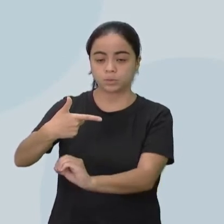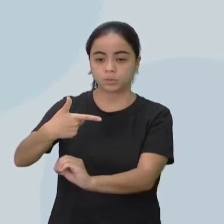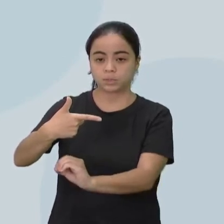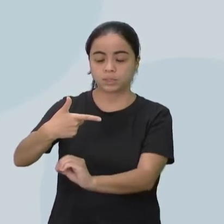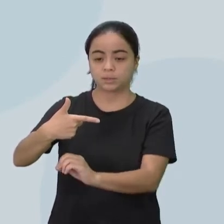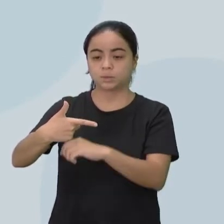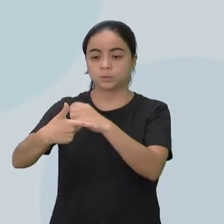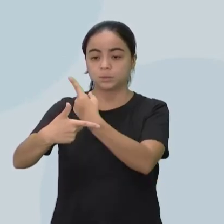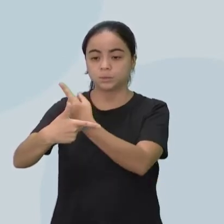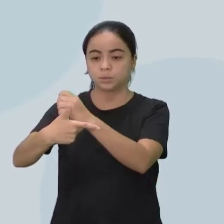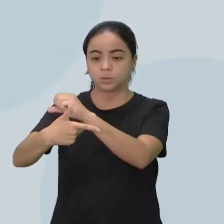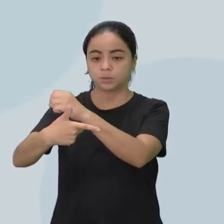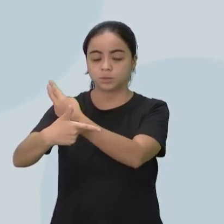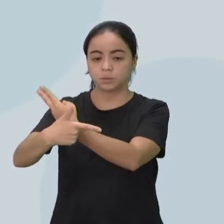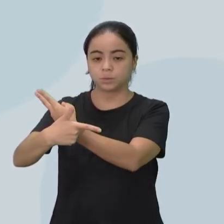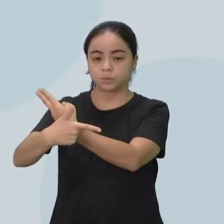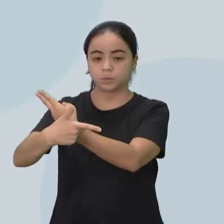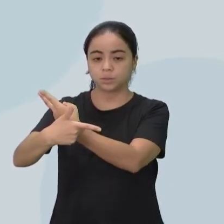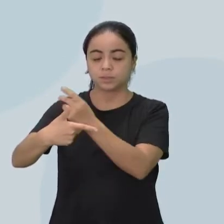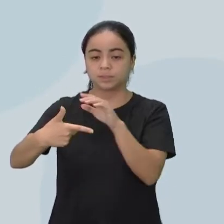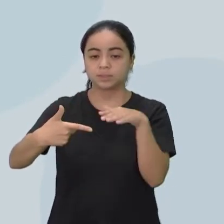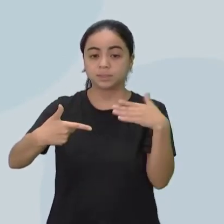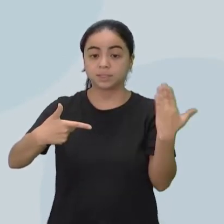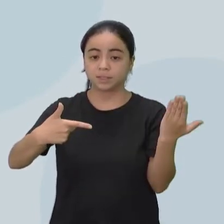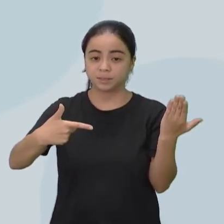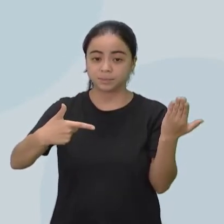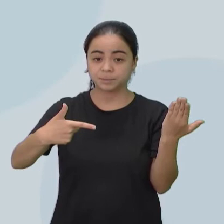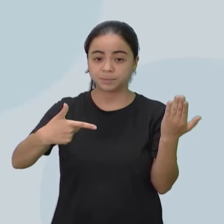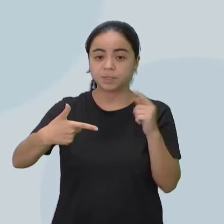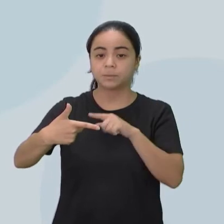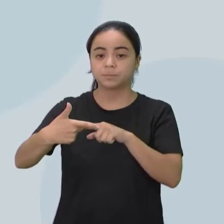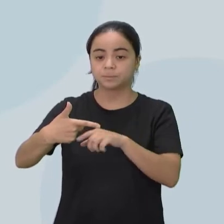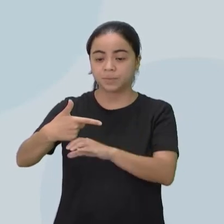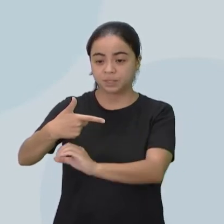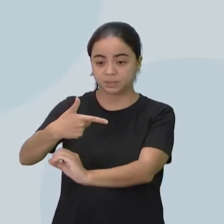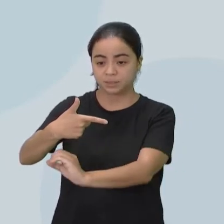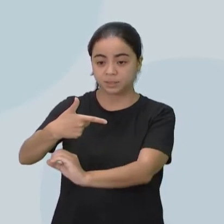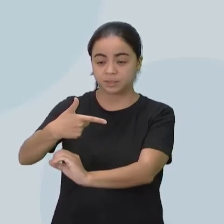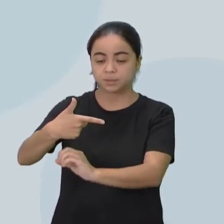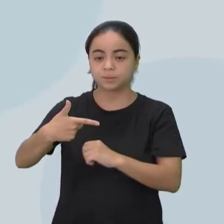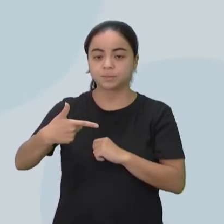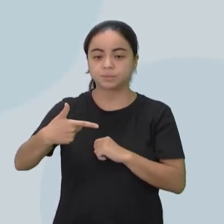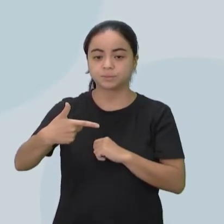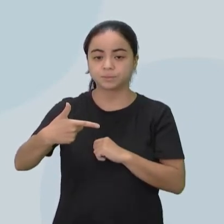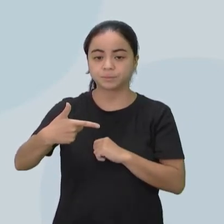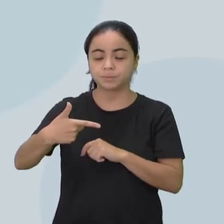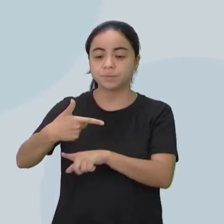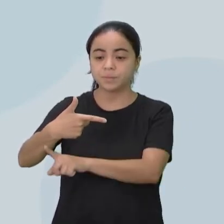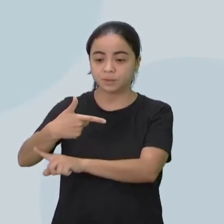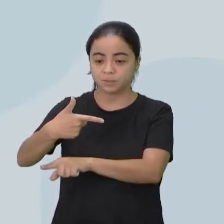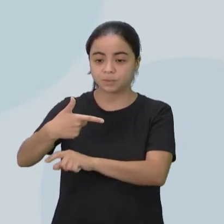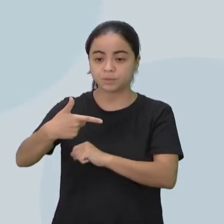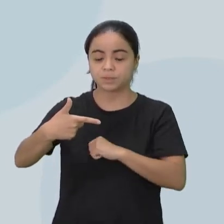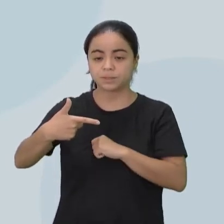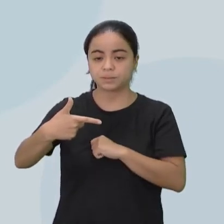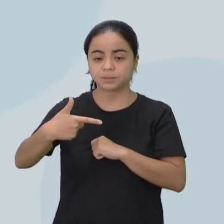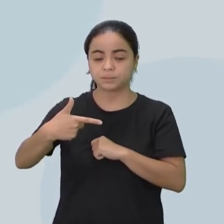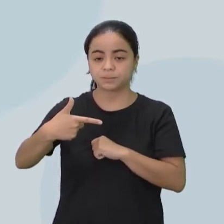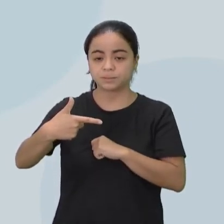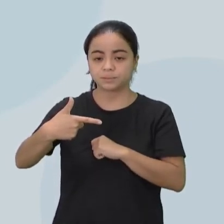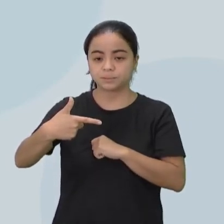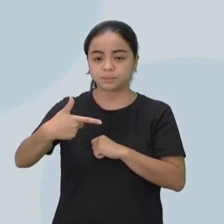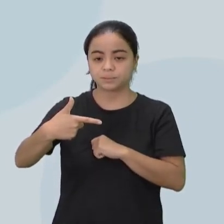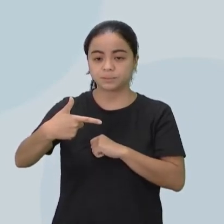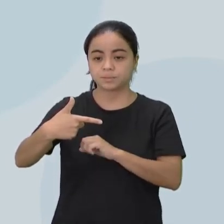192 não cabe no 80, né? Então põe um zerinho lá. baixa uma vírgula para pedir licença para